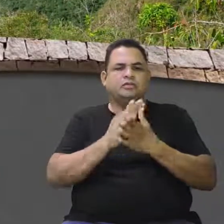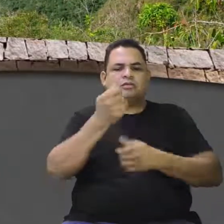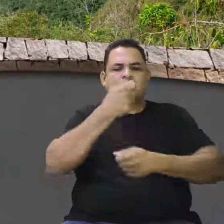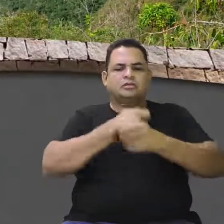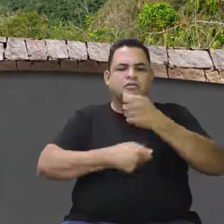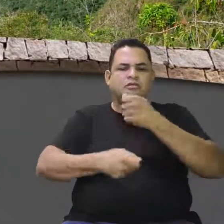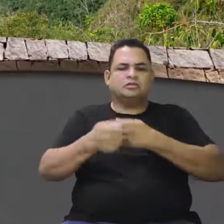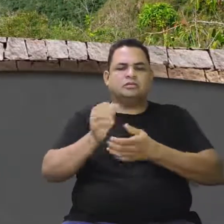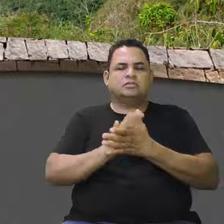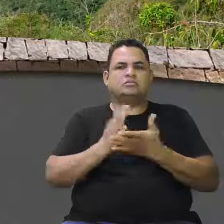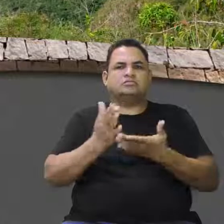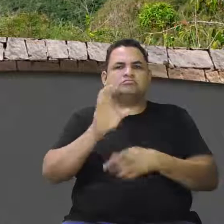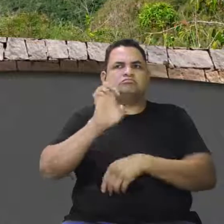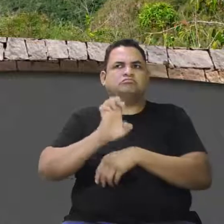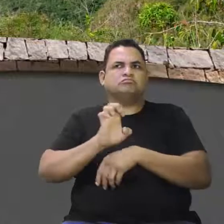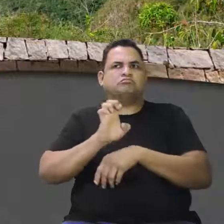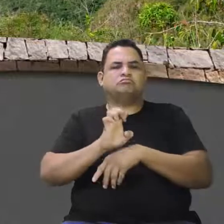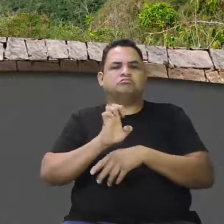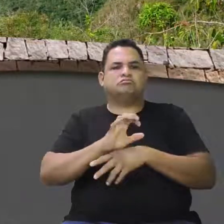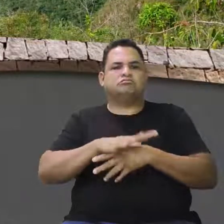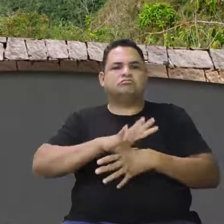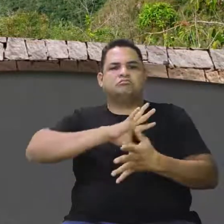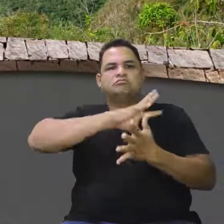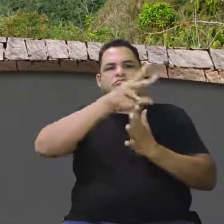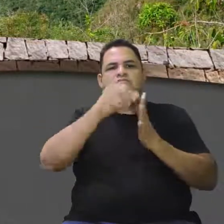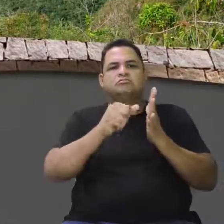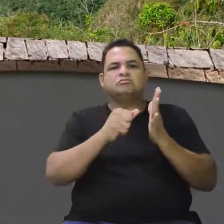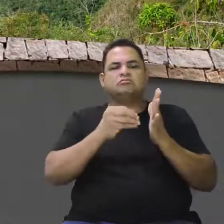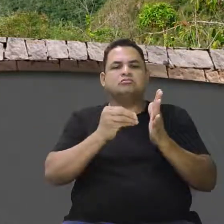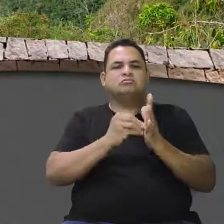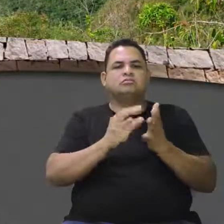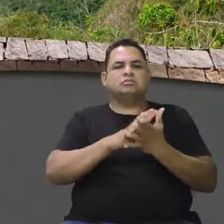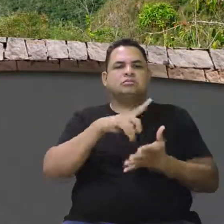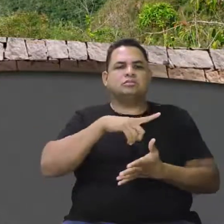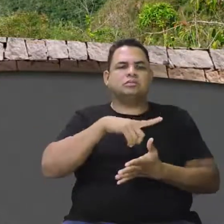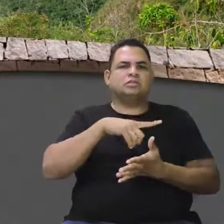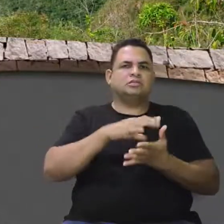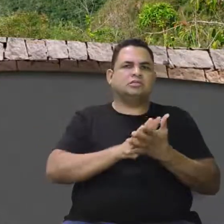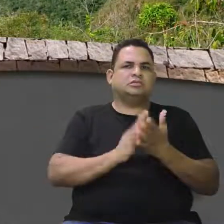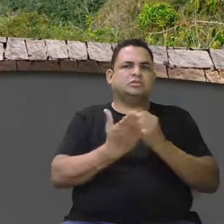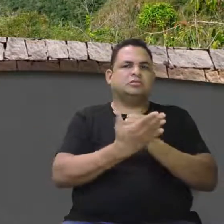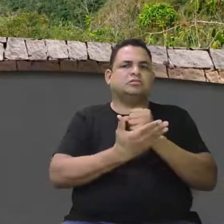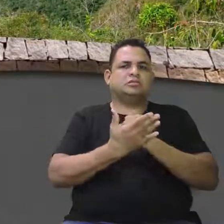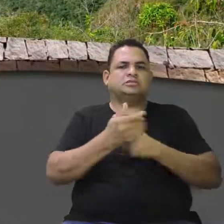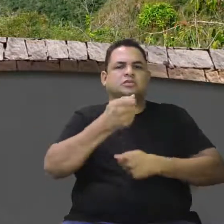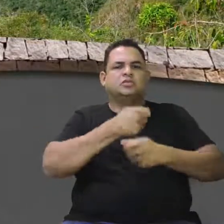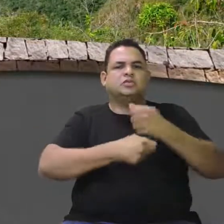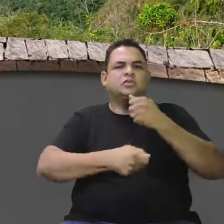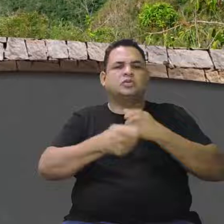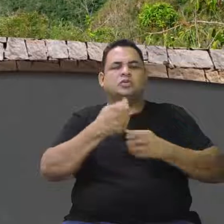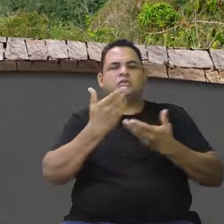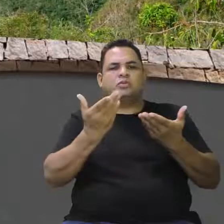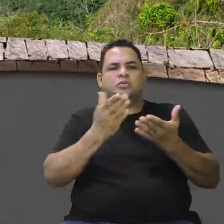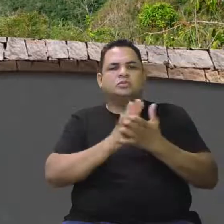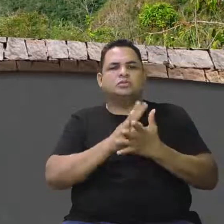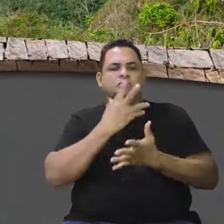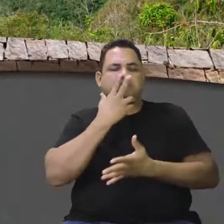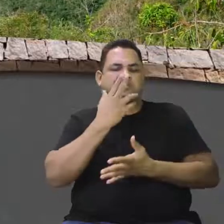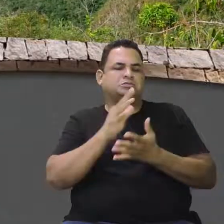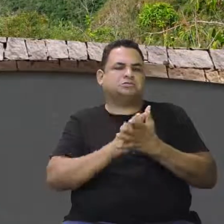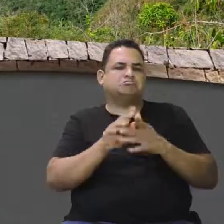desses estados da Amazônia Legal tem essa base econômica também bem parecida, aí como a Ari vem trabalhando com